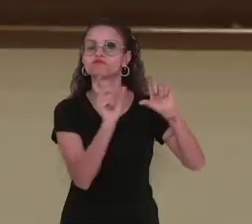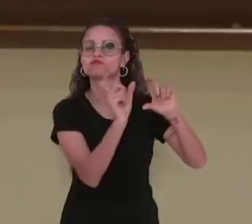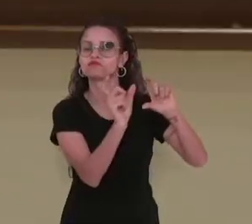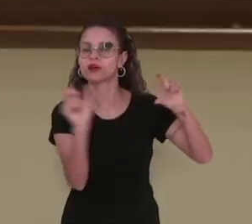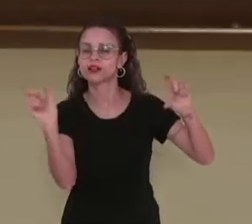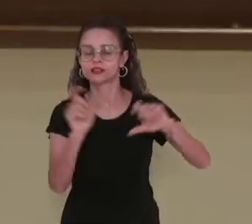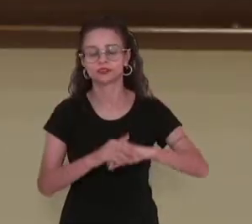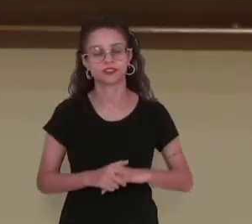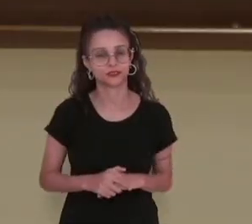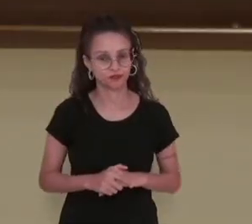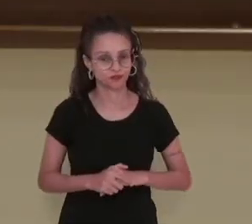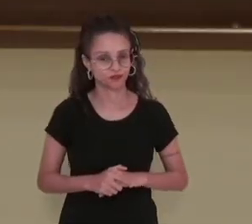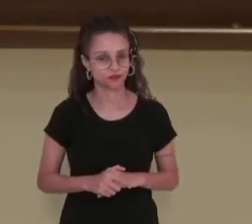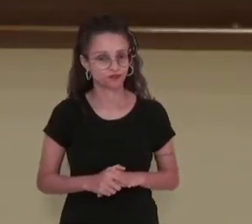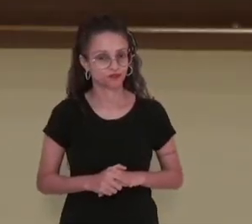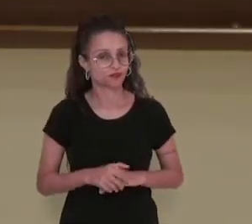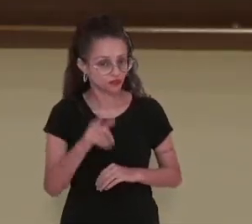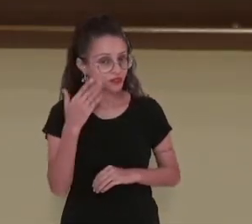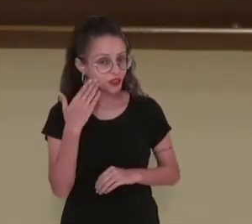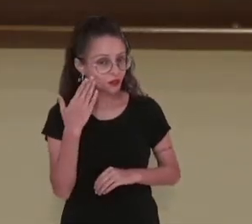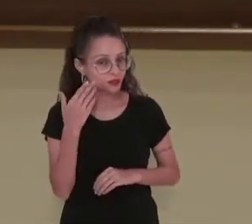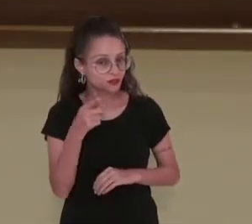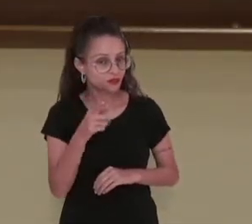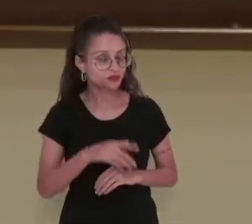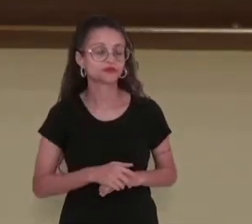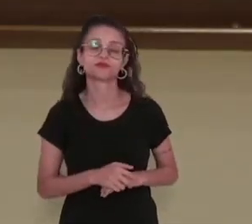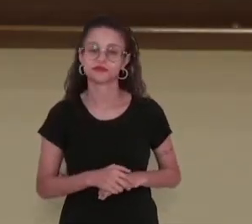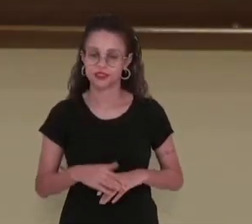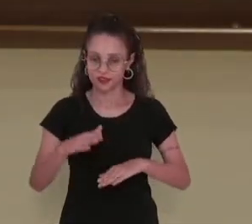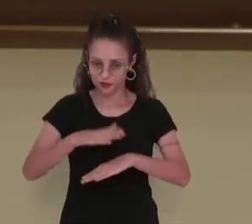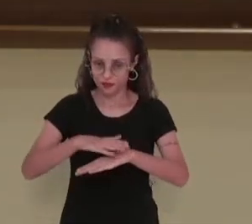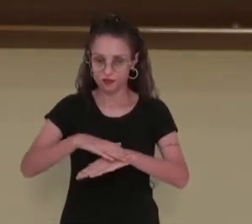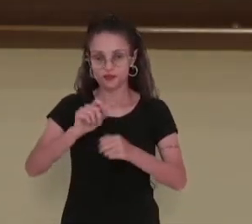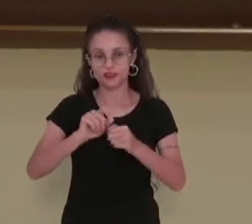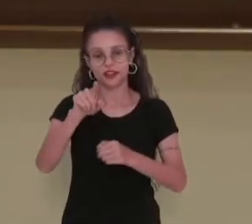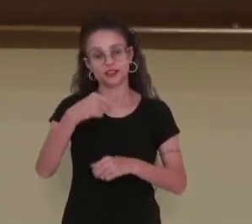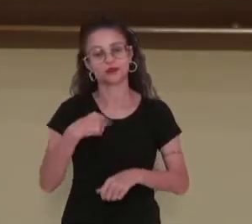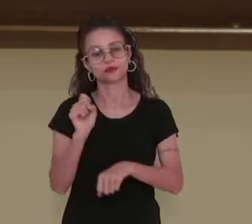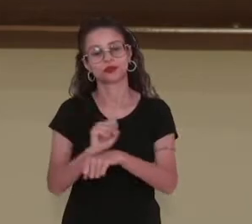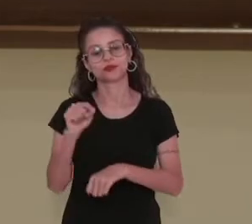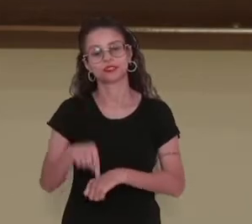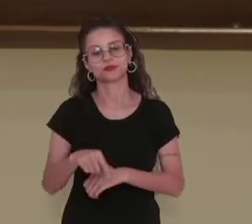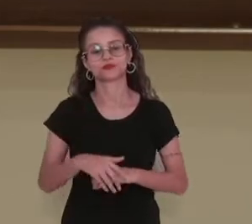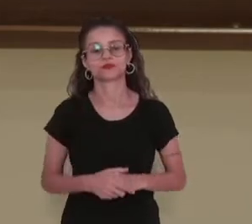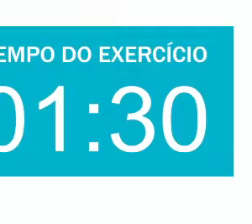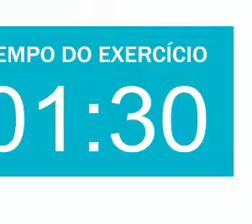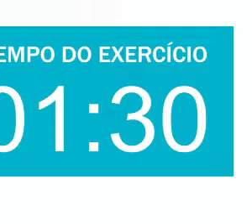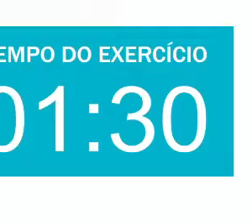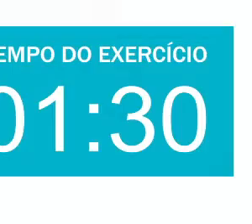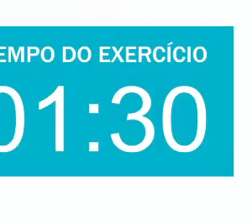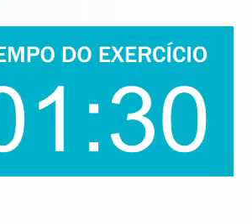palavras presentes no anúncio. Você sabe? Faz aí, que eu te aguardo aqui.